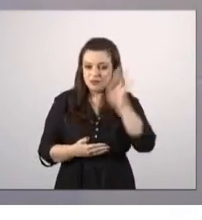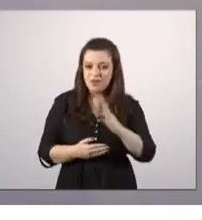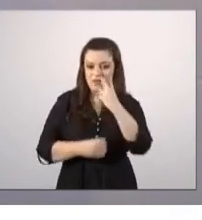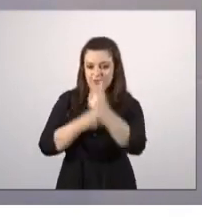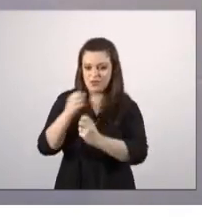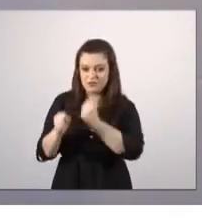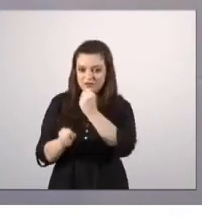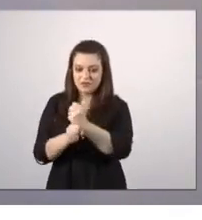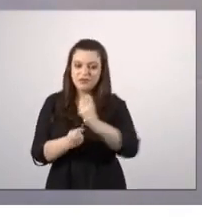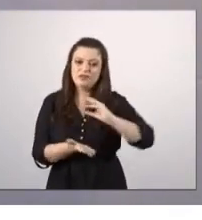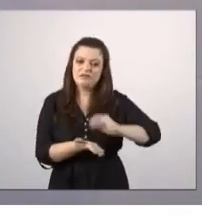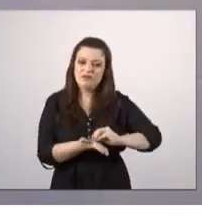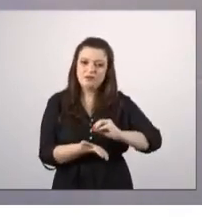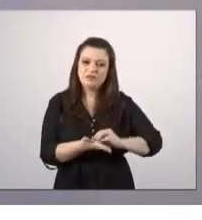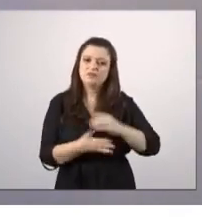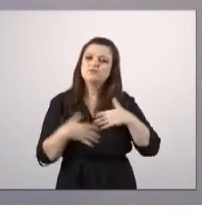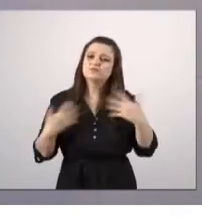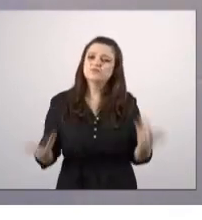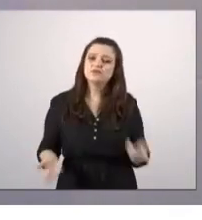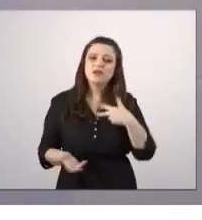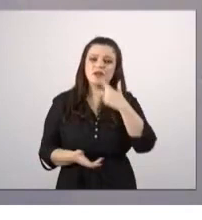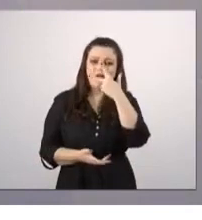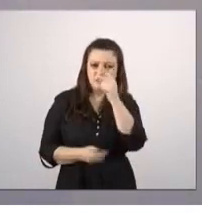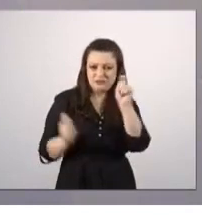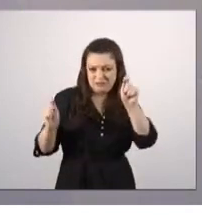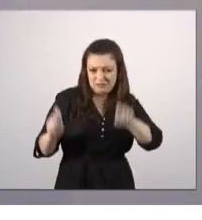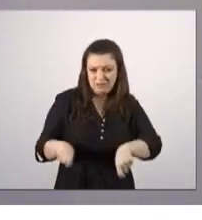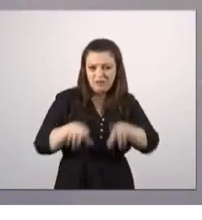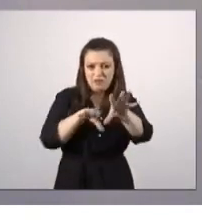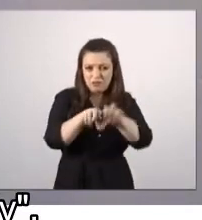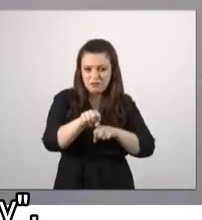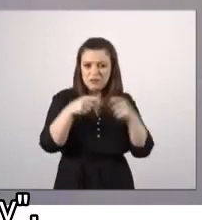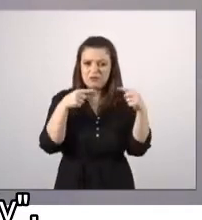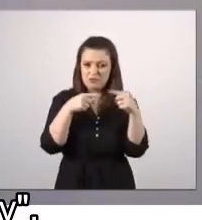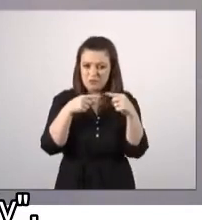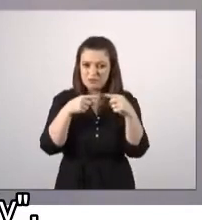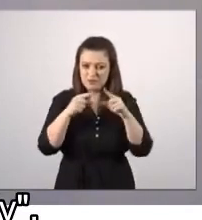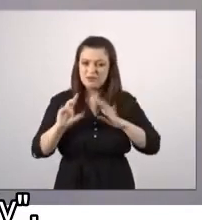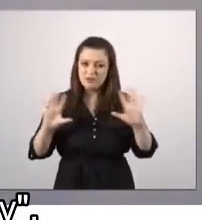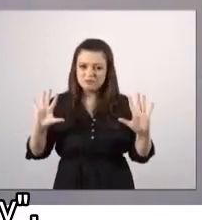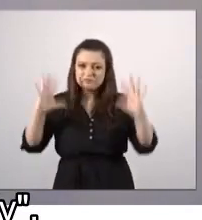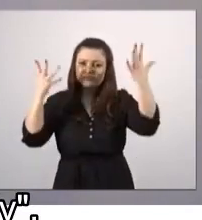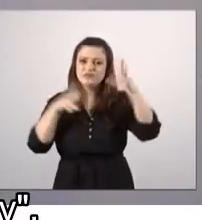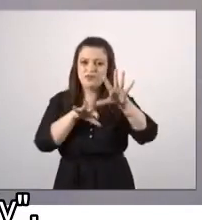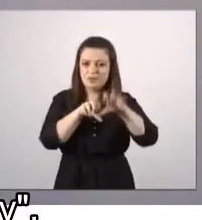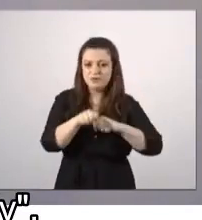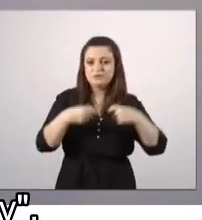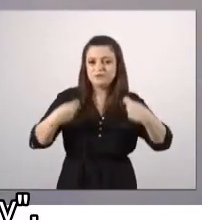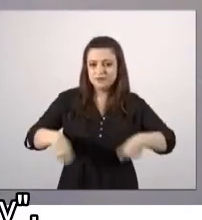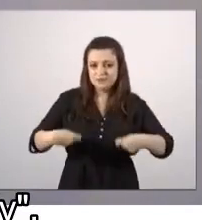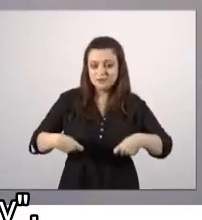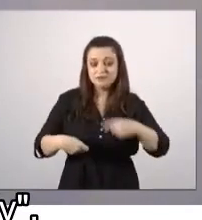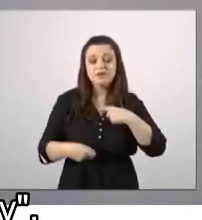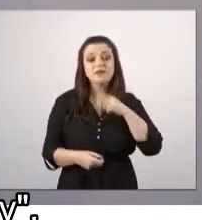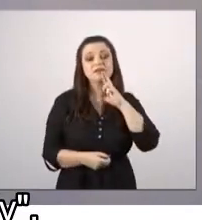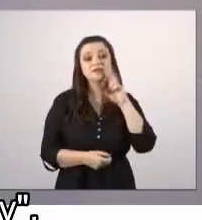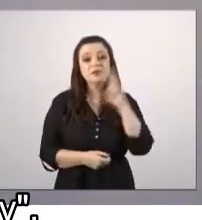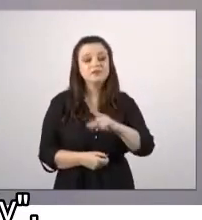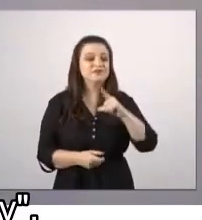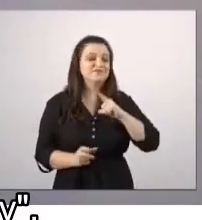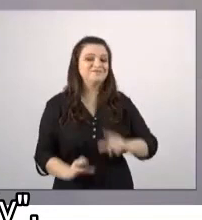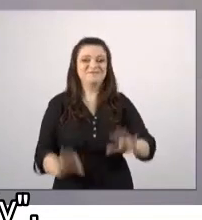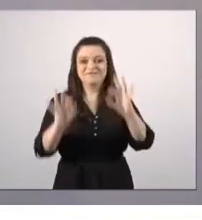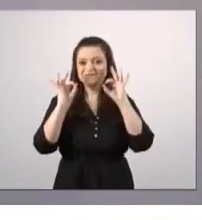que precisamos celebrar? Será que está no momento de celebrar? A minha resposta é com certeza,